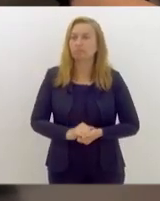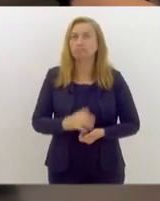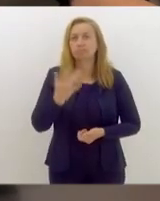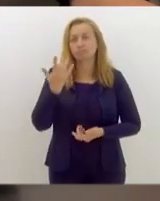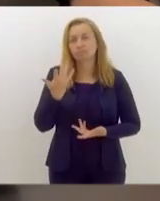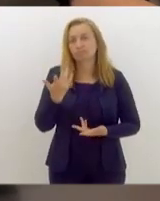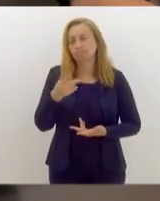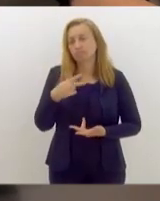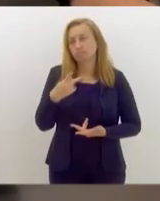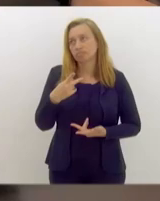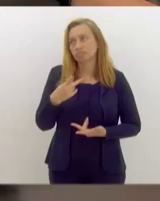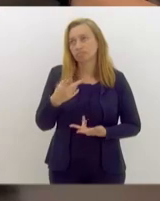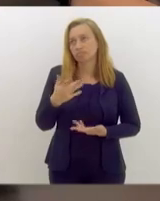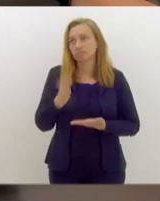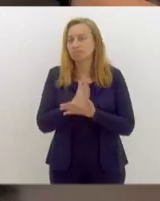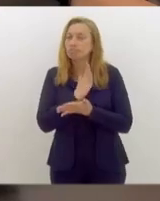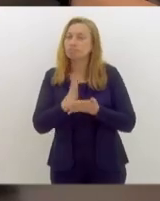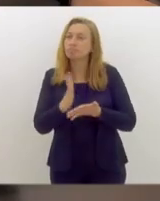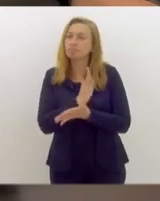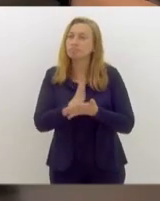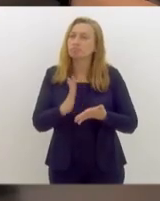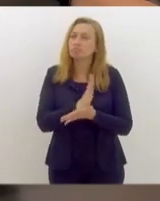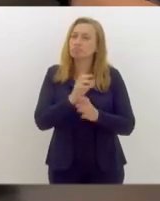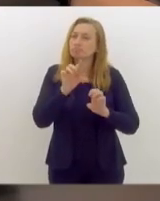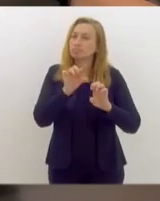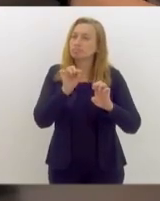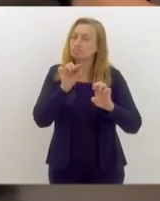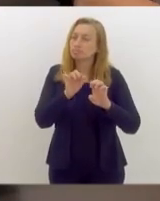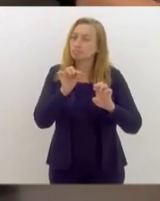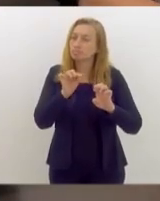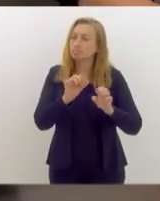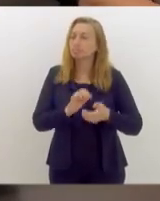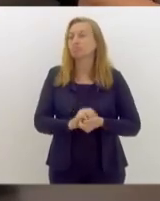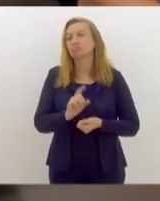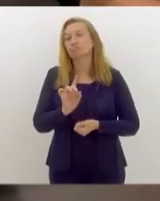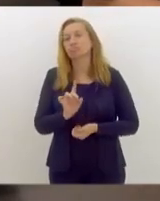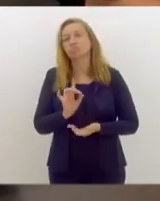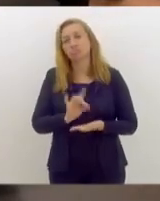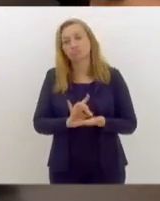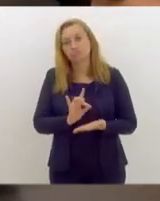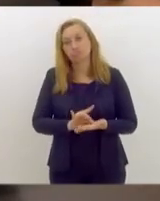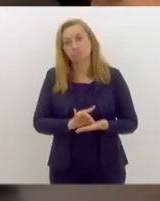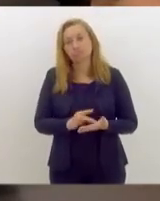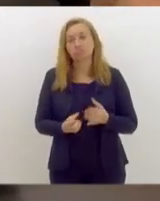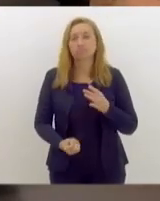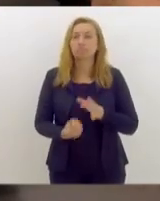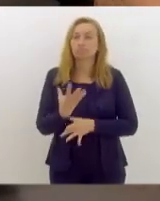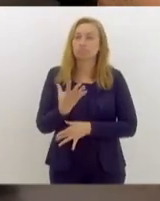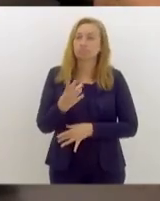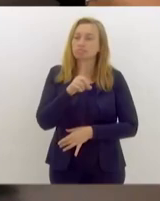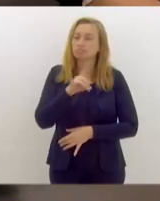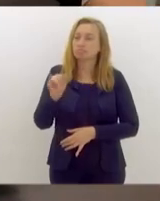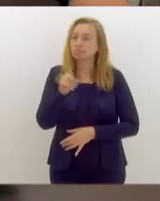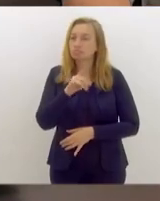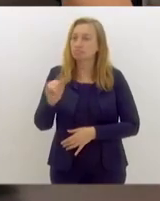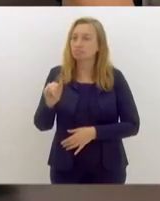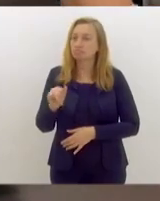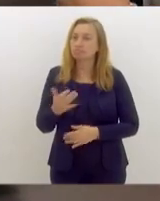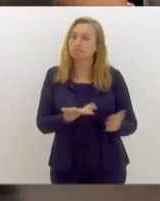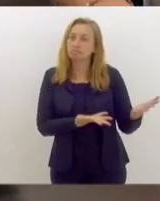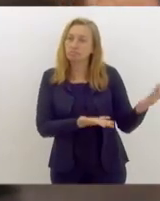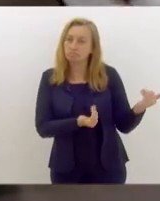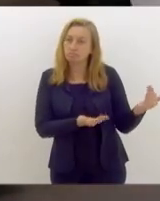chamado, entendido por alguns como empreendedorismo, na verdade, cria no dia a dia desses